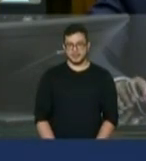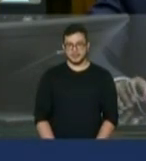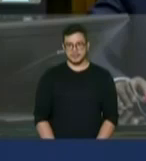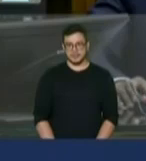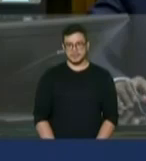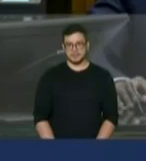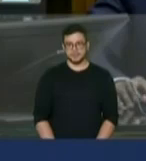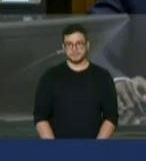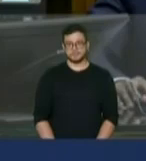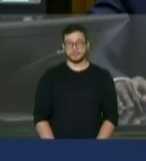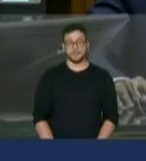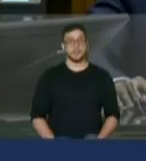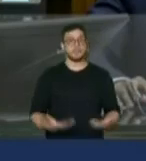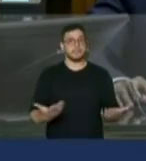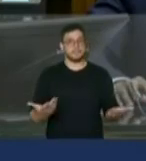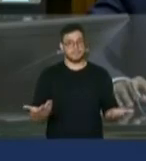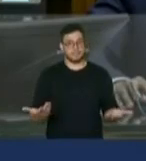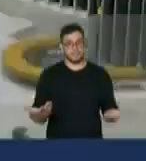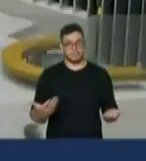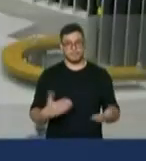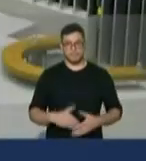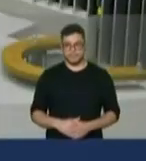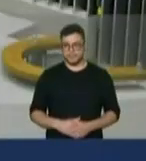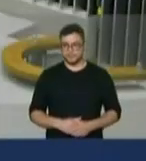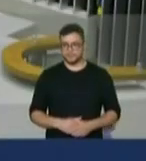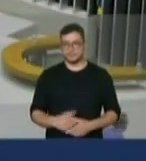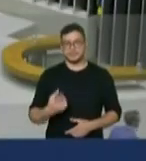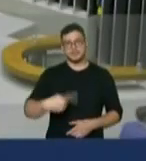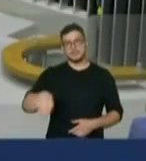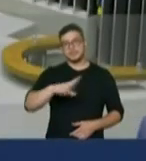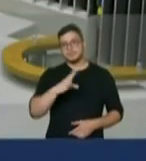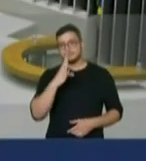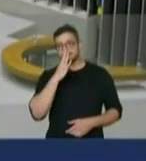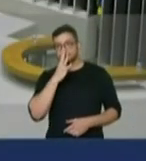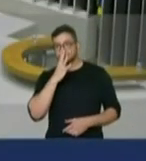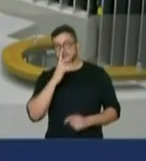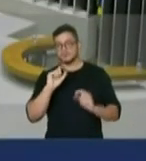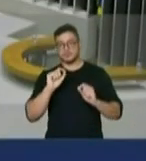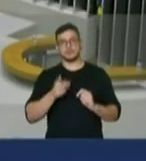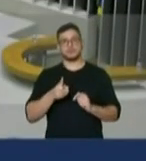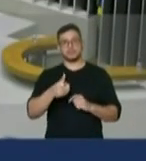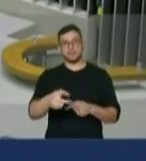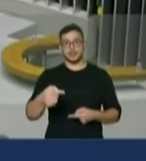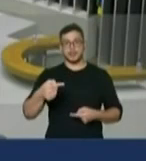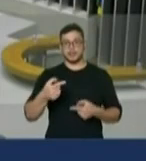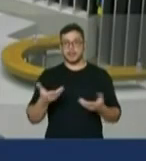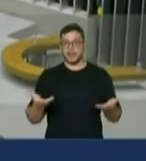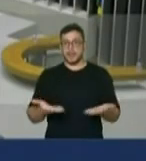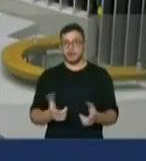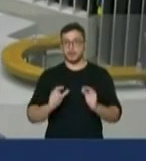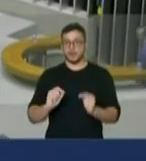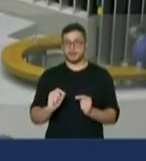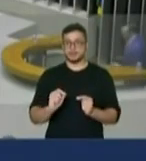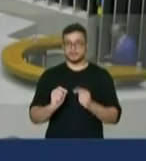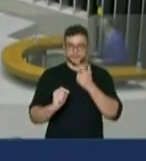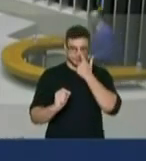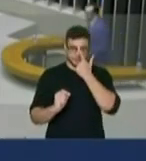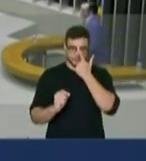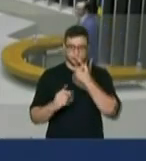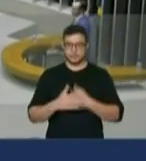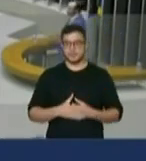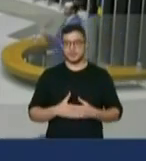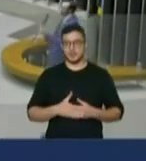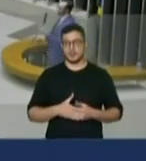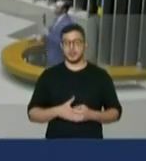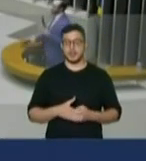a equipe Econômica vai ter um ano para executar o 145 bilhões de reais fora do teto de gastos